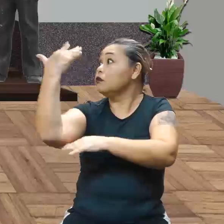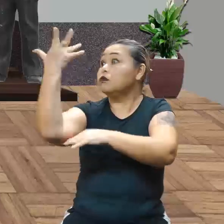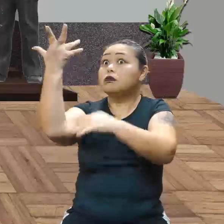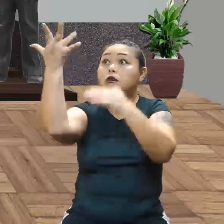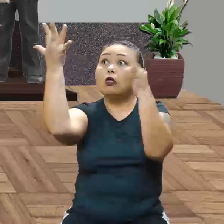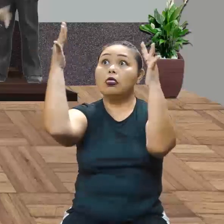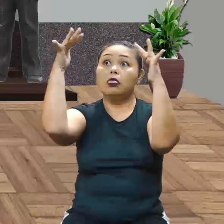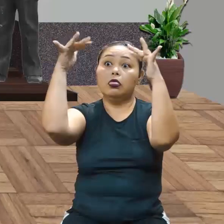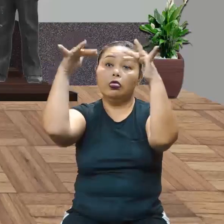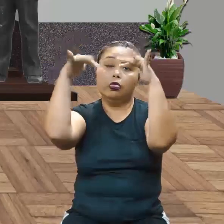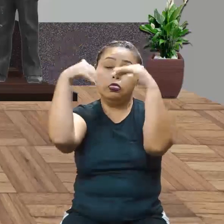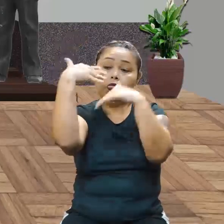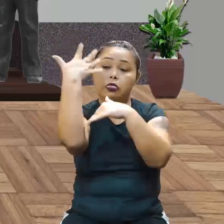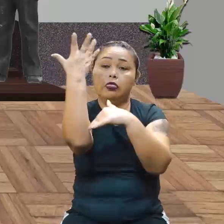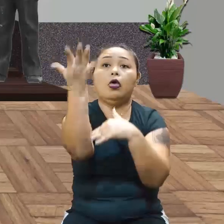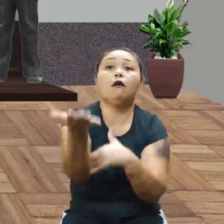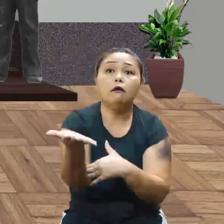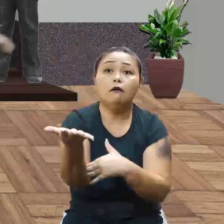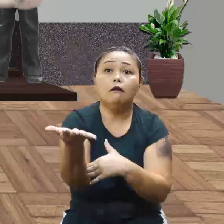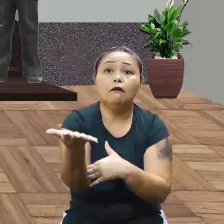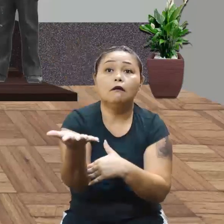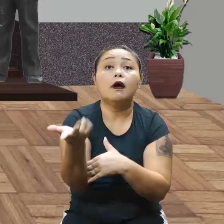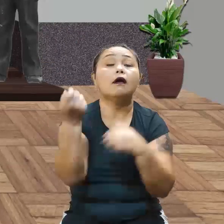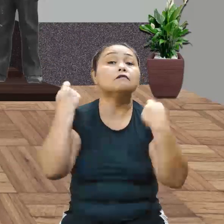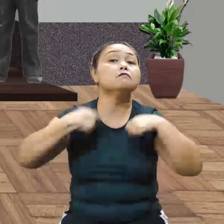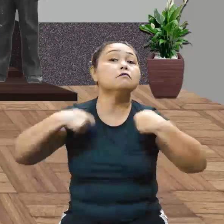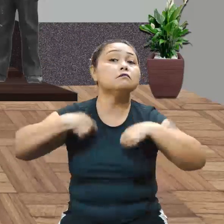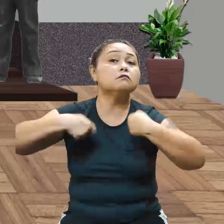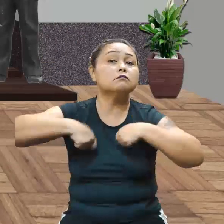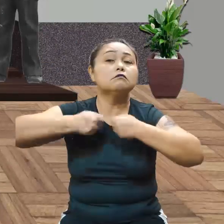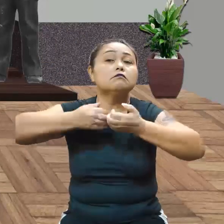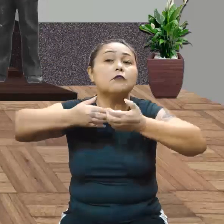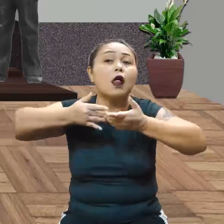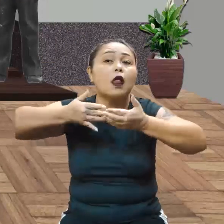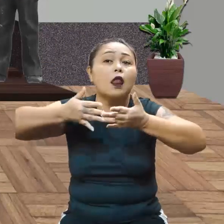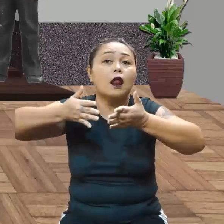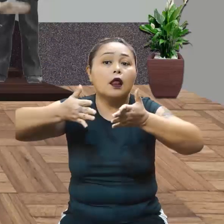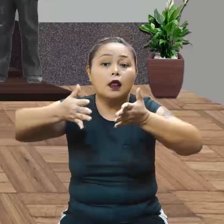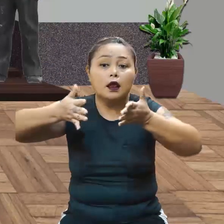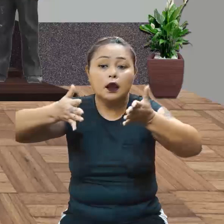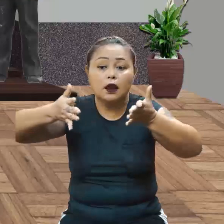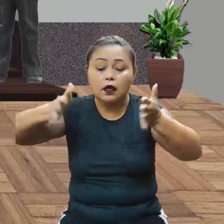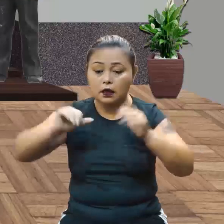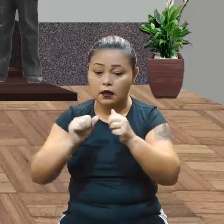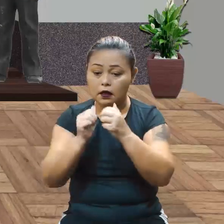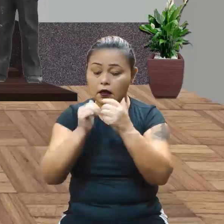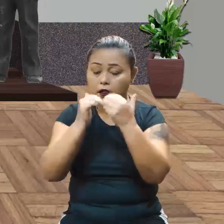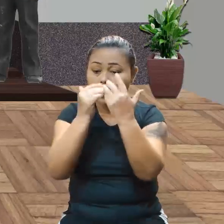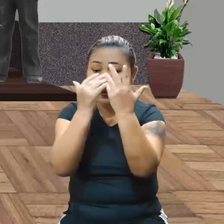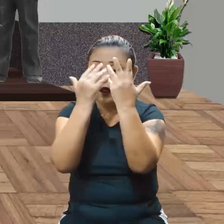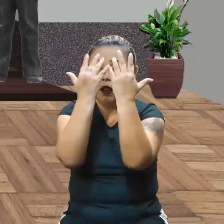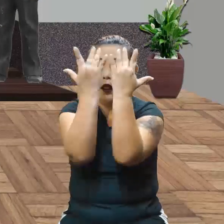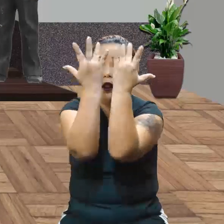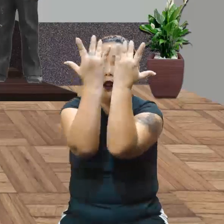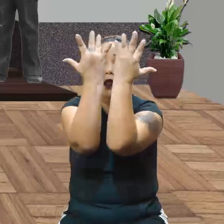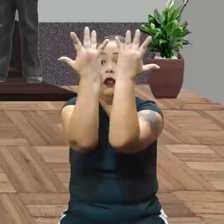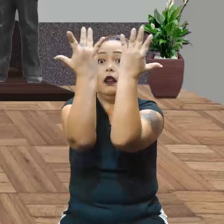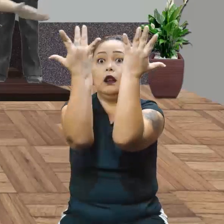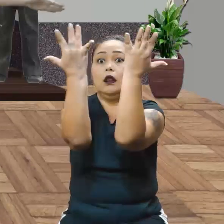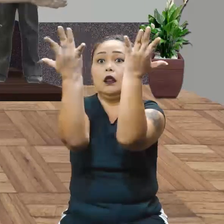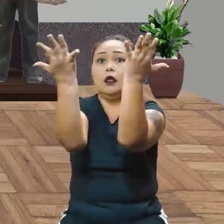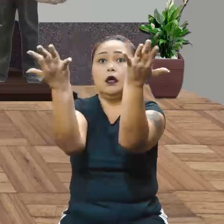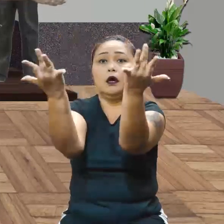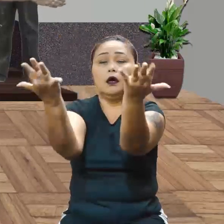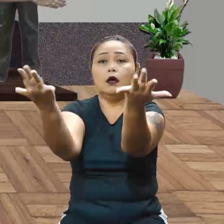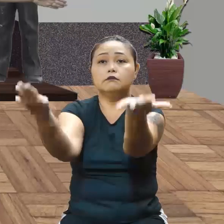árvores iam cair e derrubar a linha telegráfica. Então precisava abrir essas clareiras. Chegava em determinados momentos que a